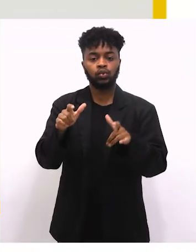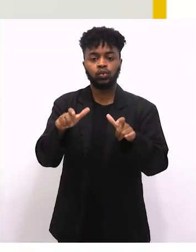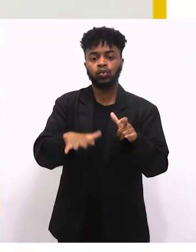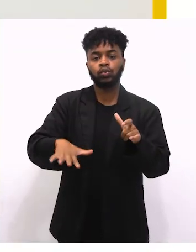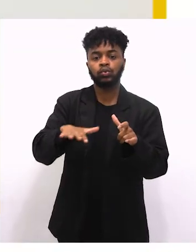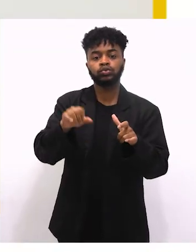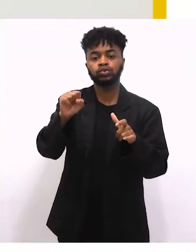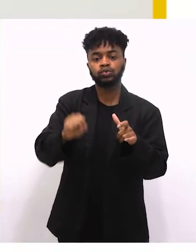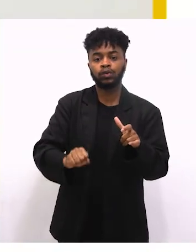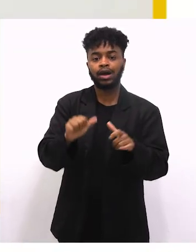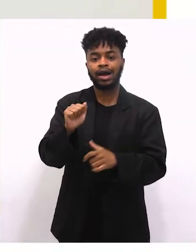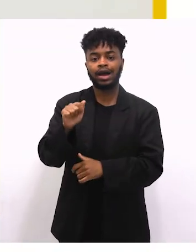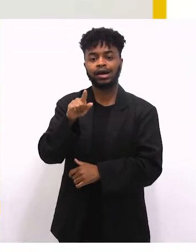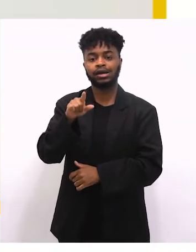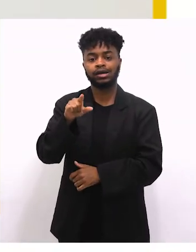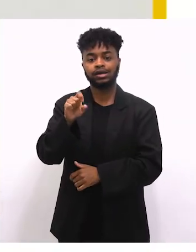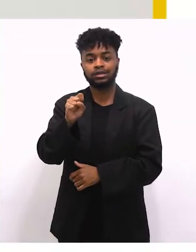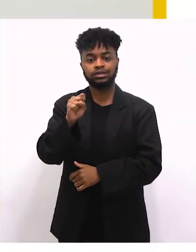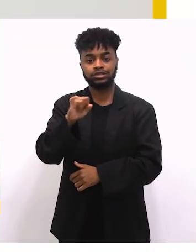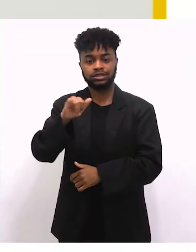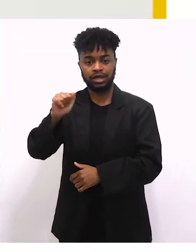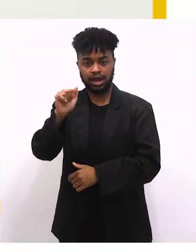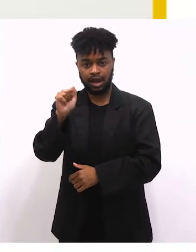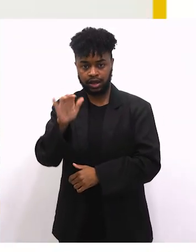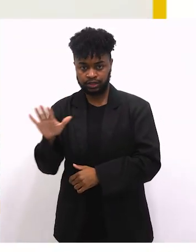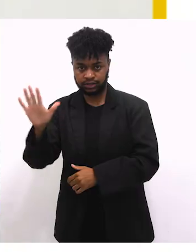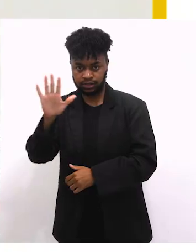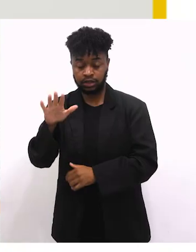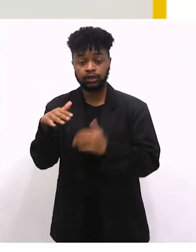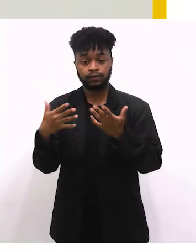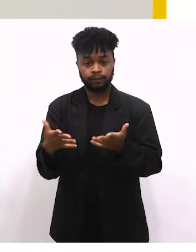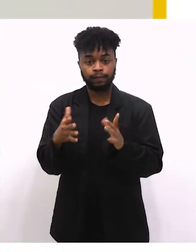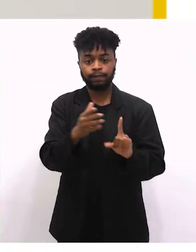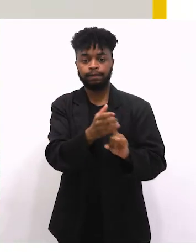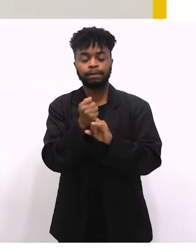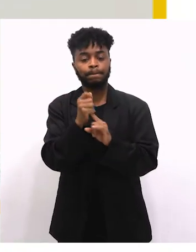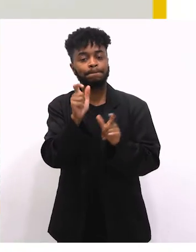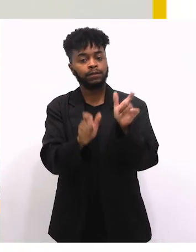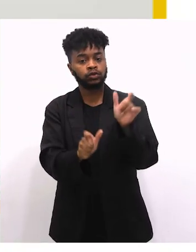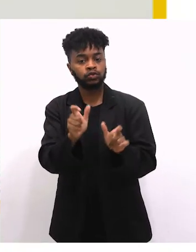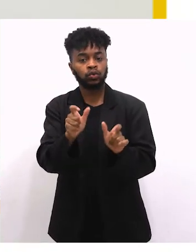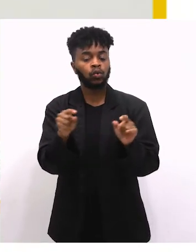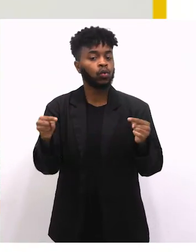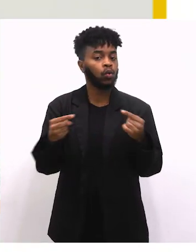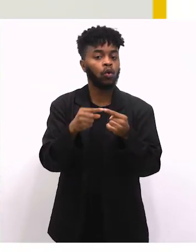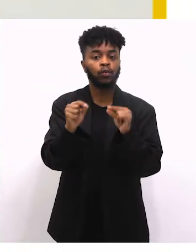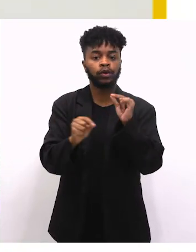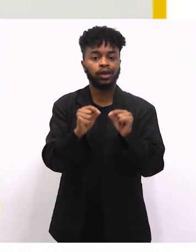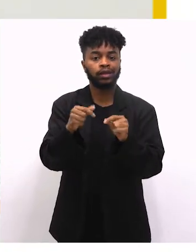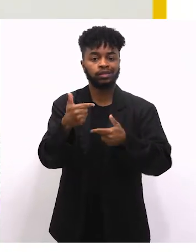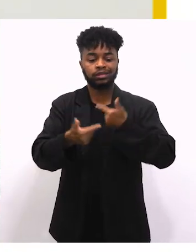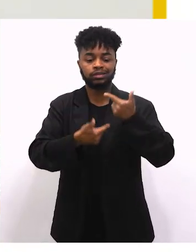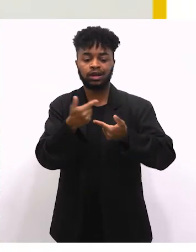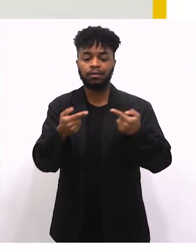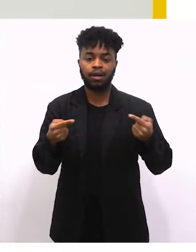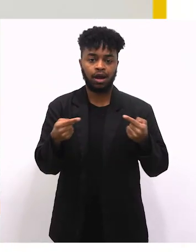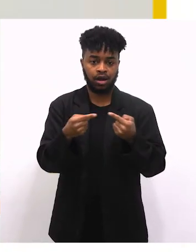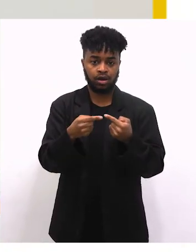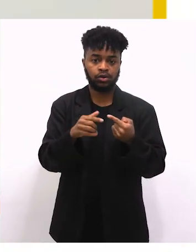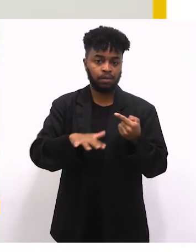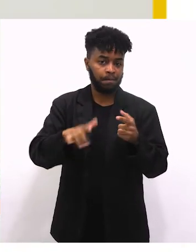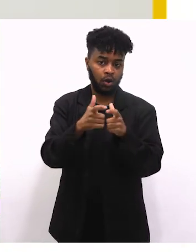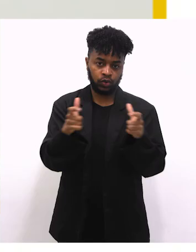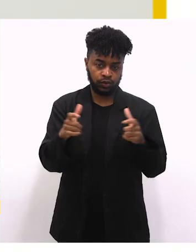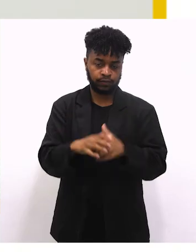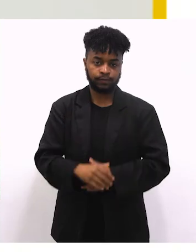no sul da Ásia. E o tráfico de pessoas, ele é então caracterizado de cunho laboral